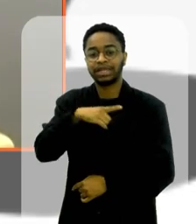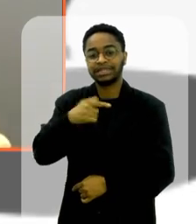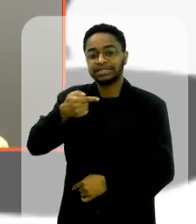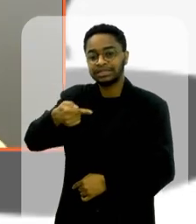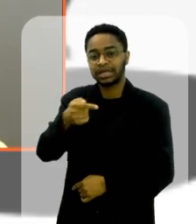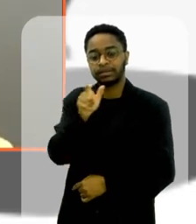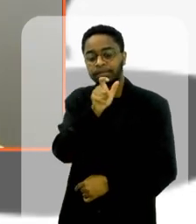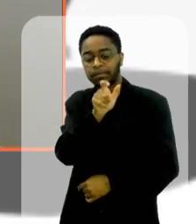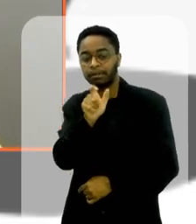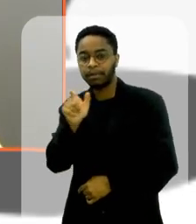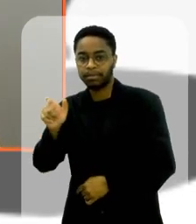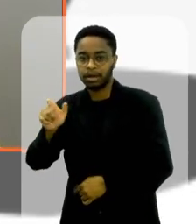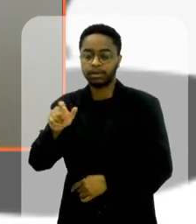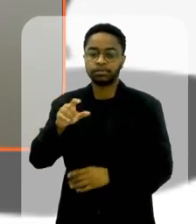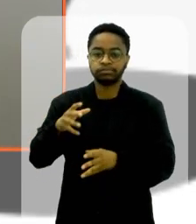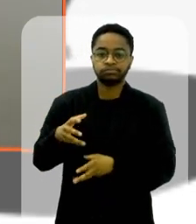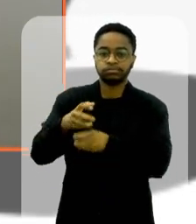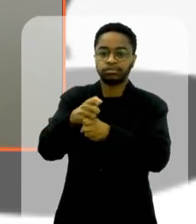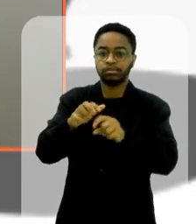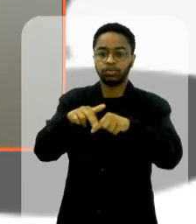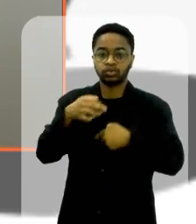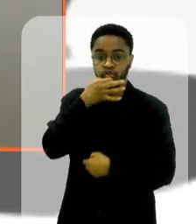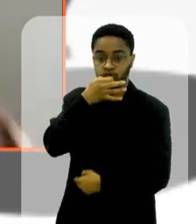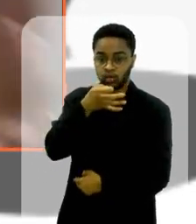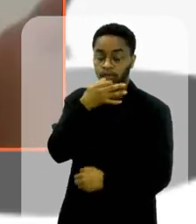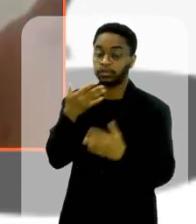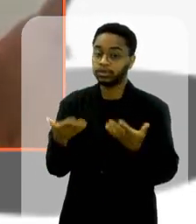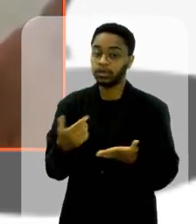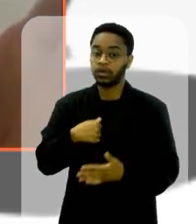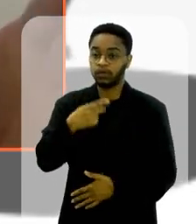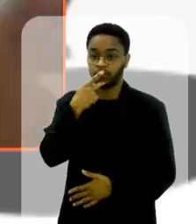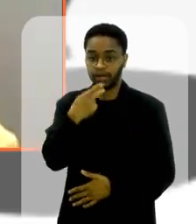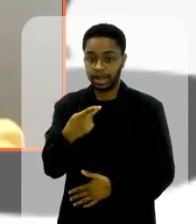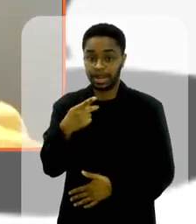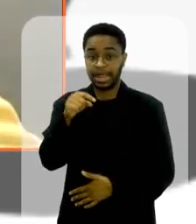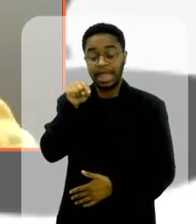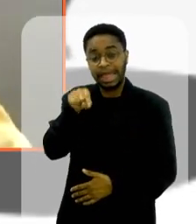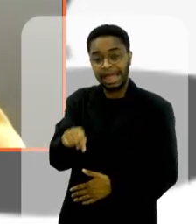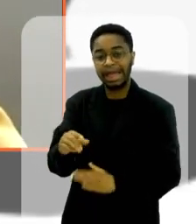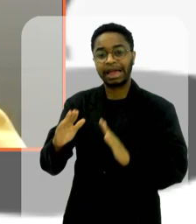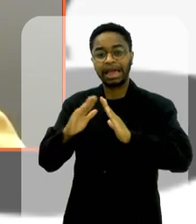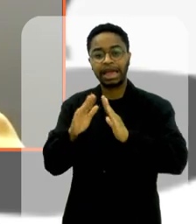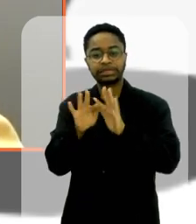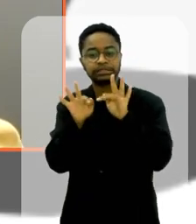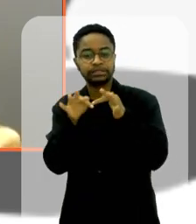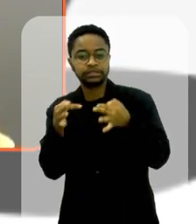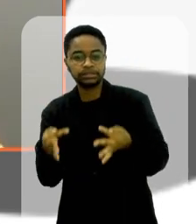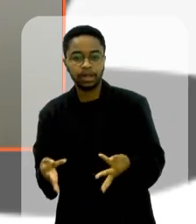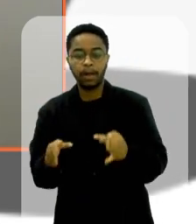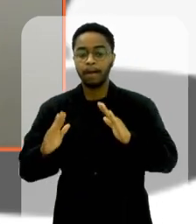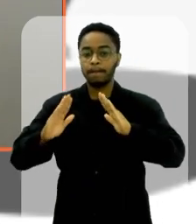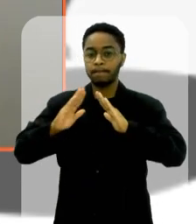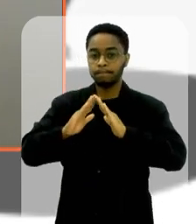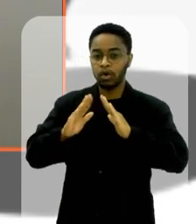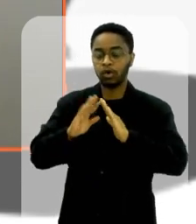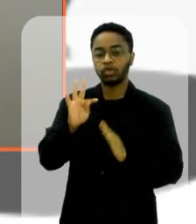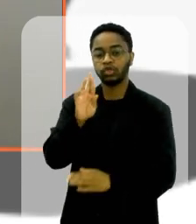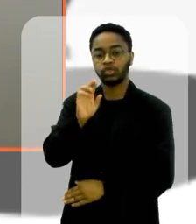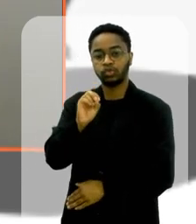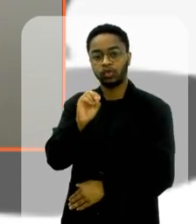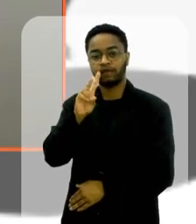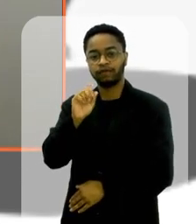7 sílabas poéticas, contada pelo som, né? Então eu digo, nesta casa tão singela, onde mora